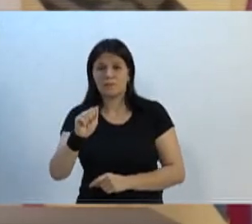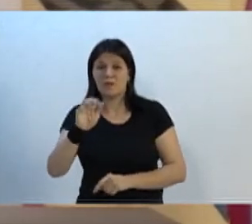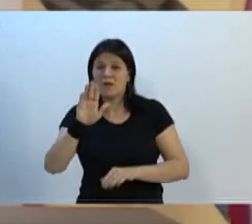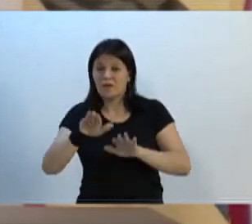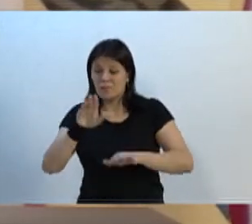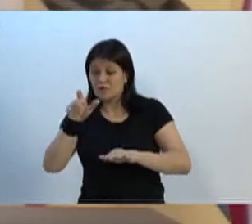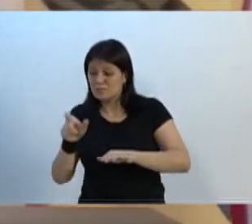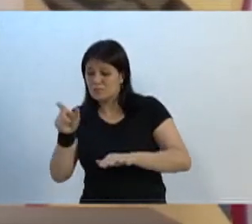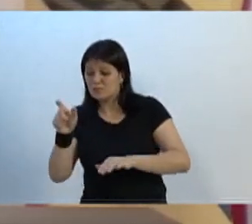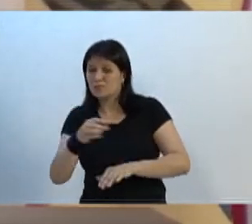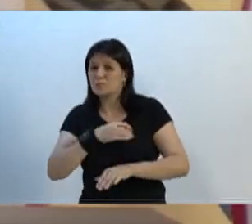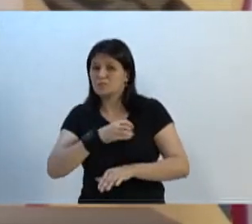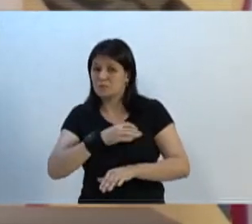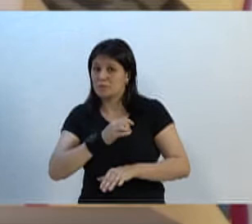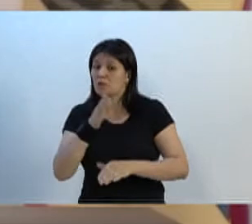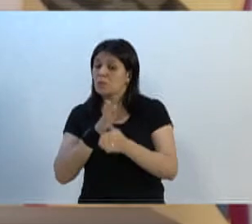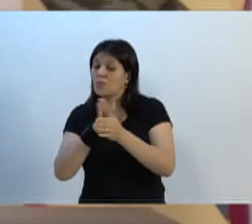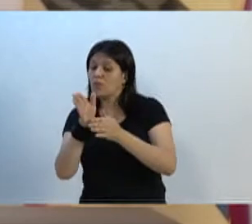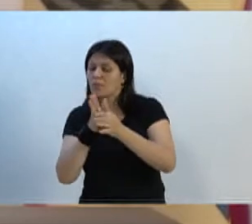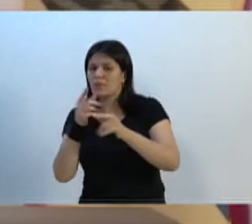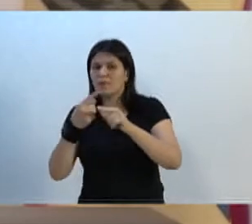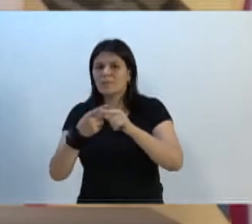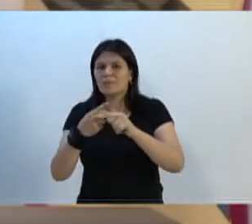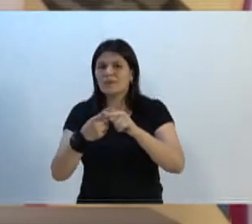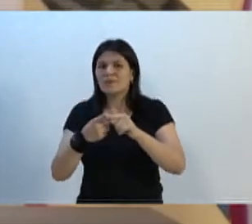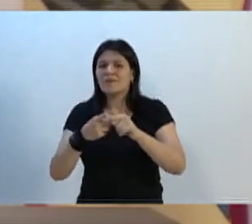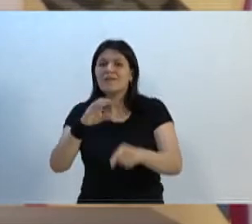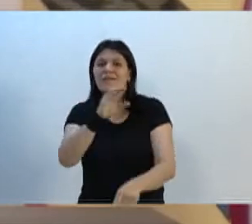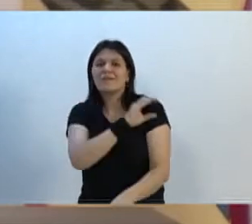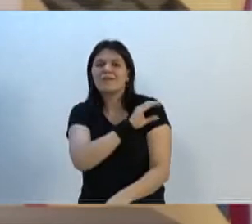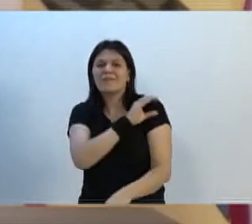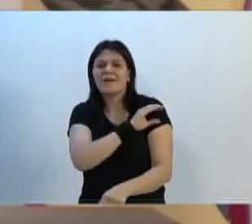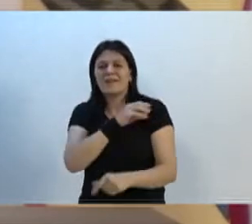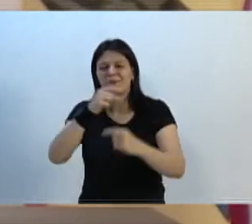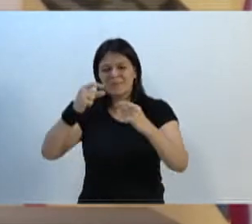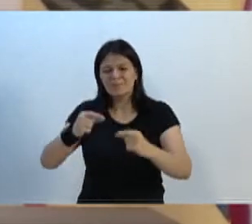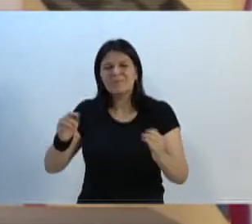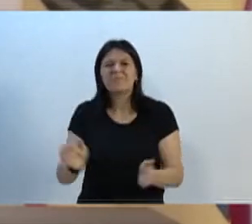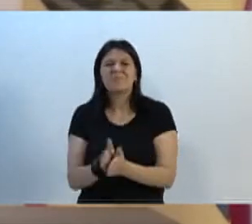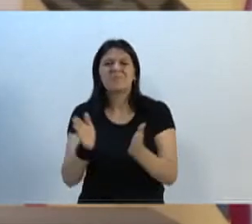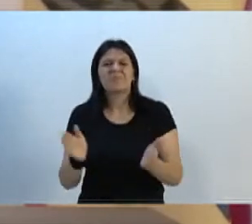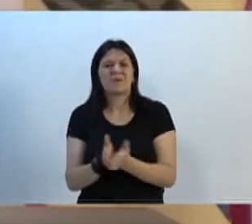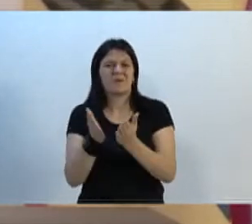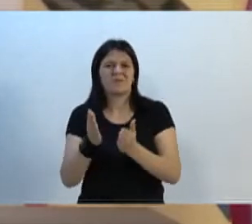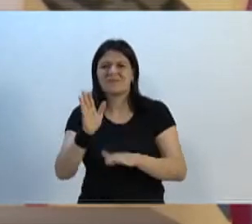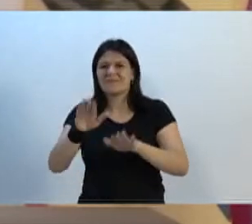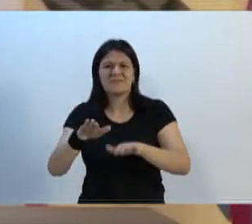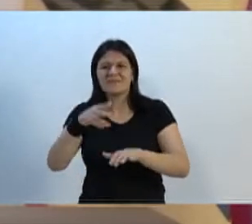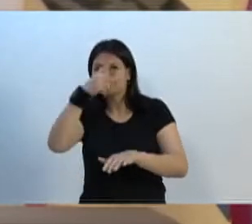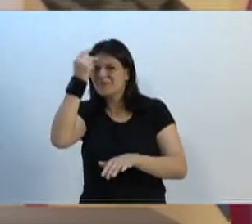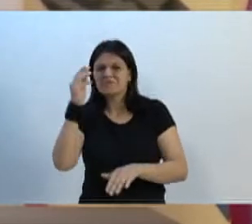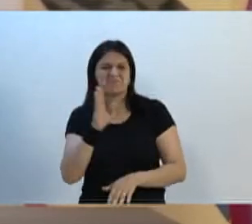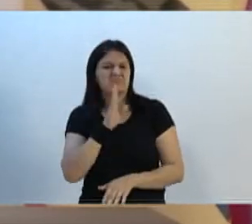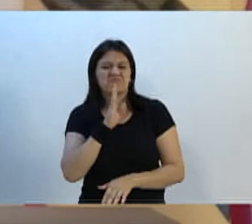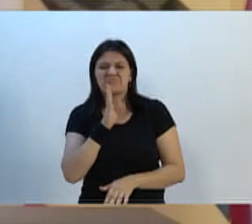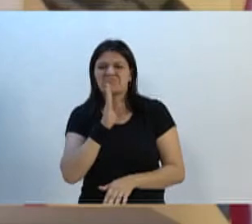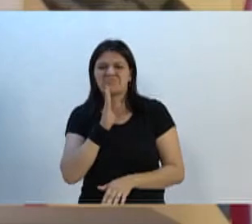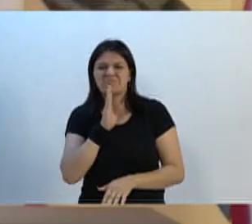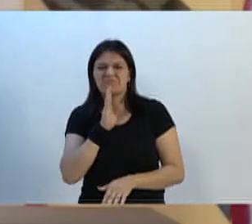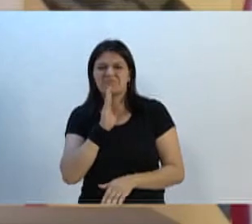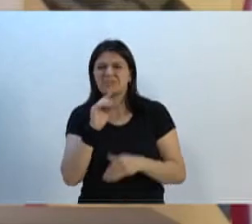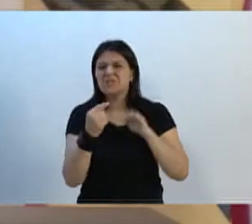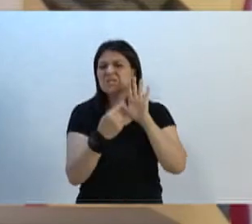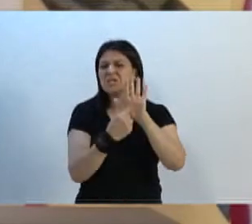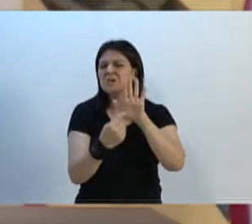ir então eu estou falando do centro da Periferia um lugar que muitas pessoas não conhecem em Blumenau e ele não aparece